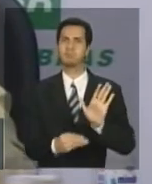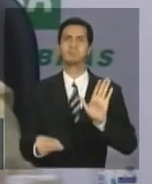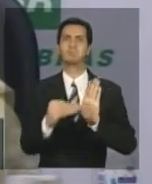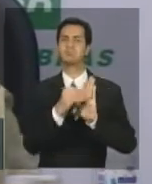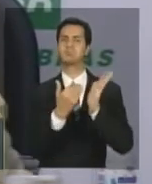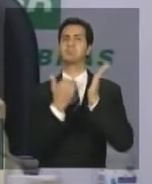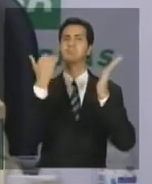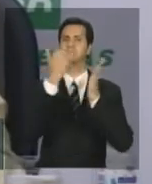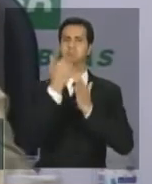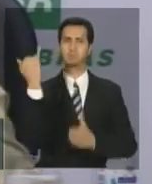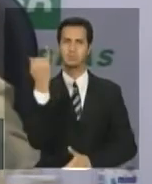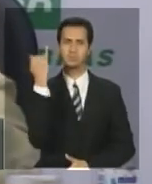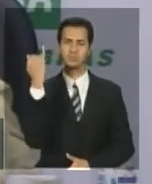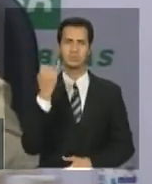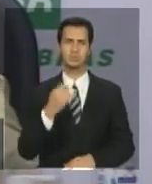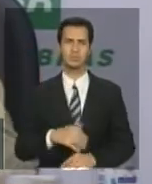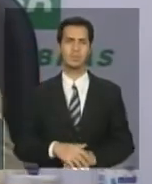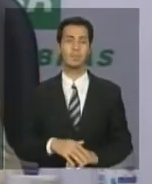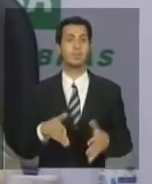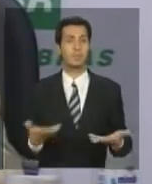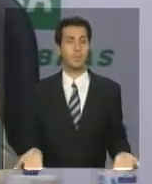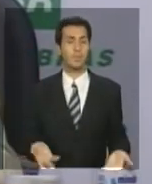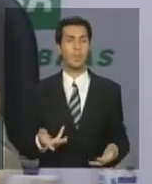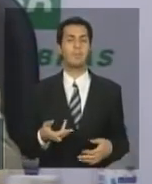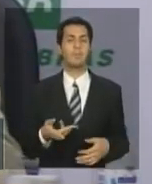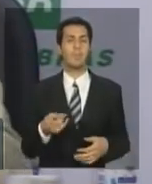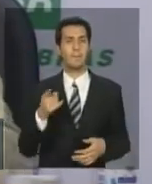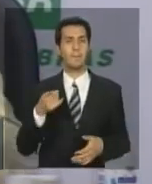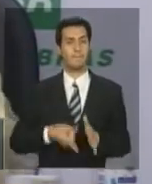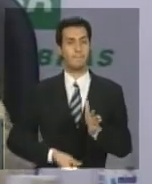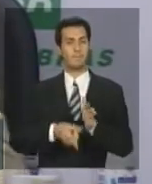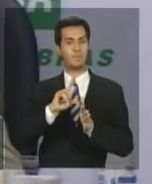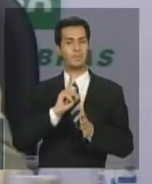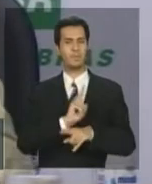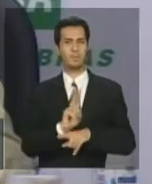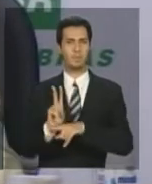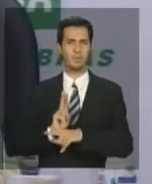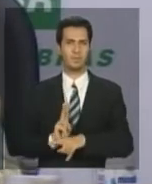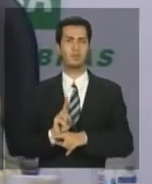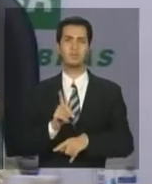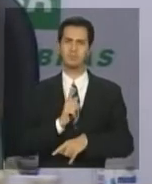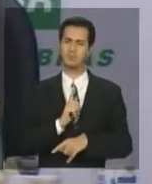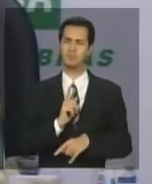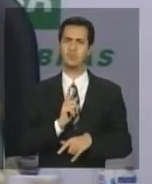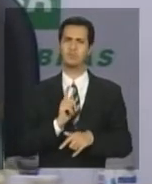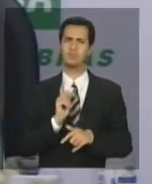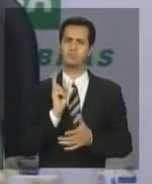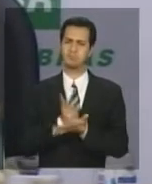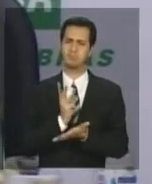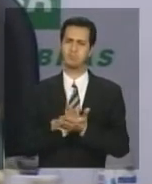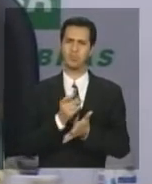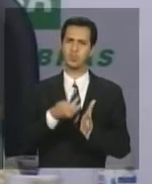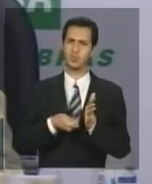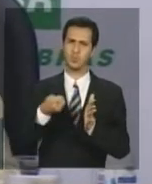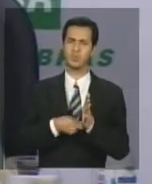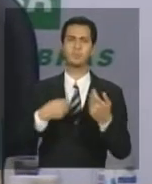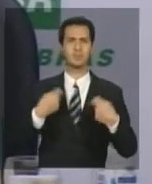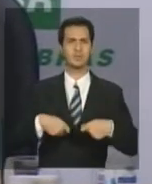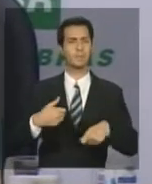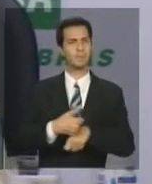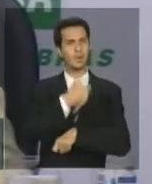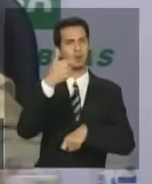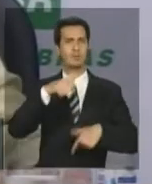seja, a prevenção ela tem exigido as melhores práticas. Aqui